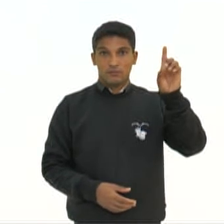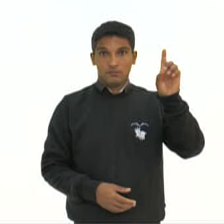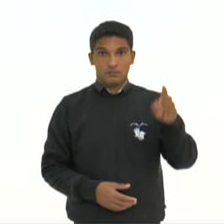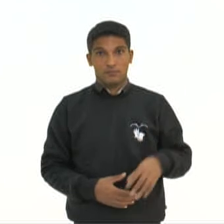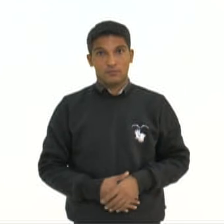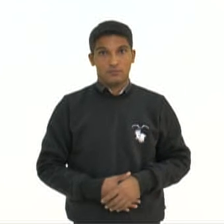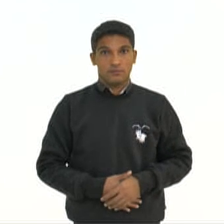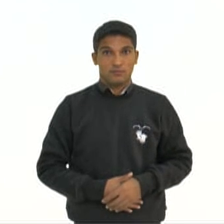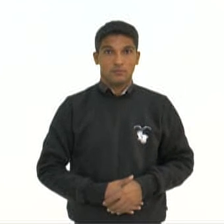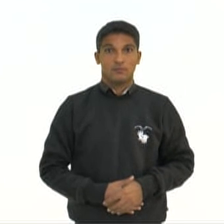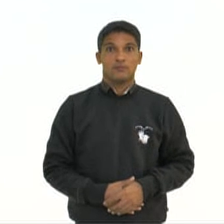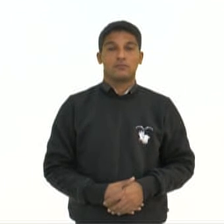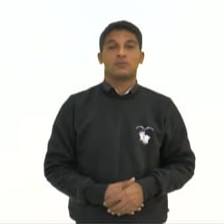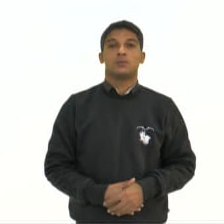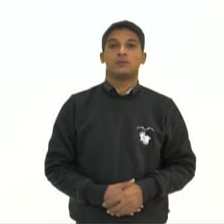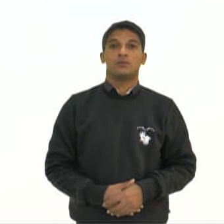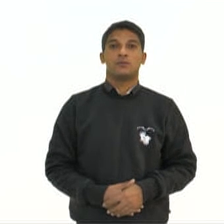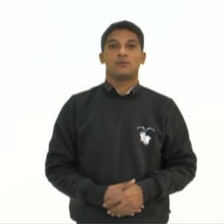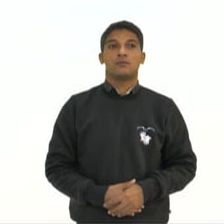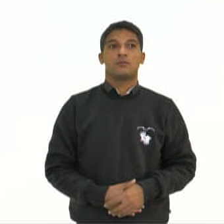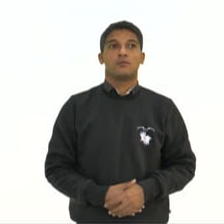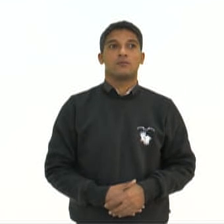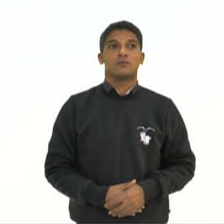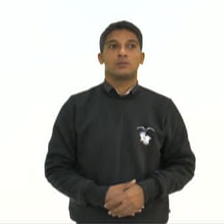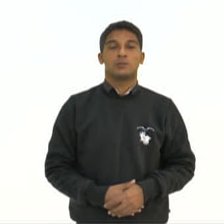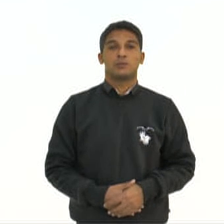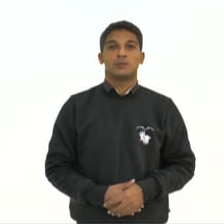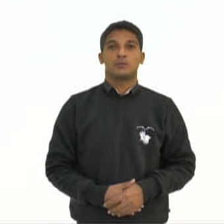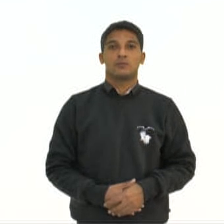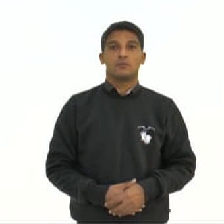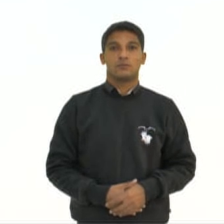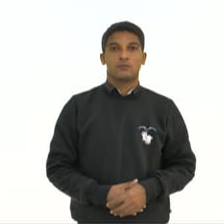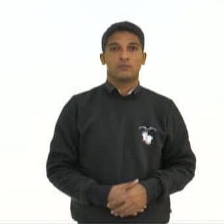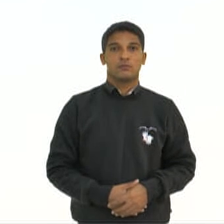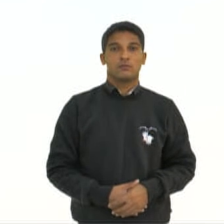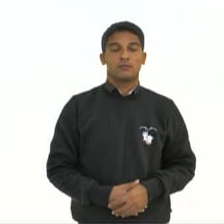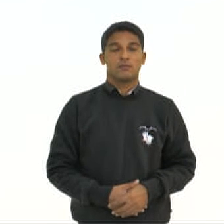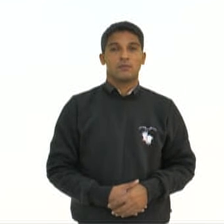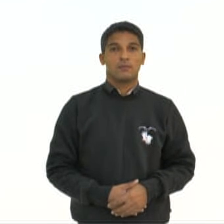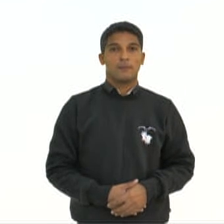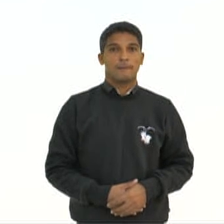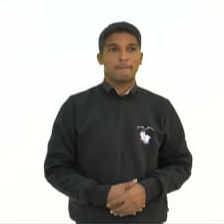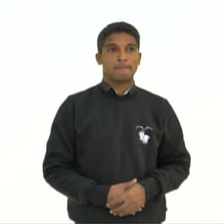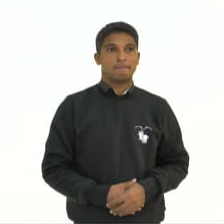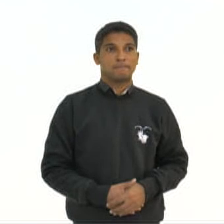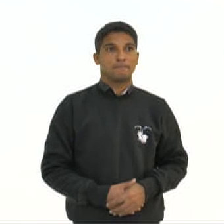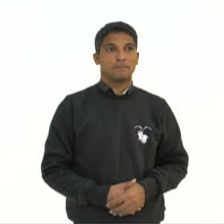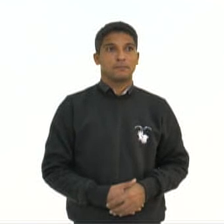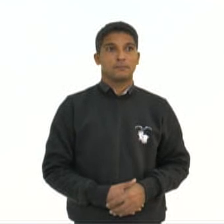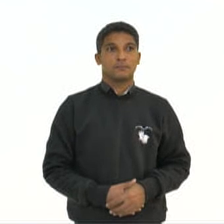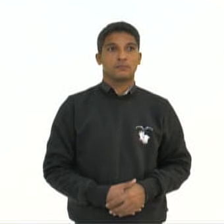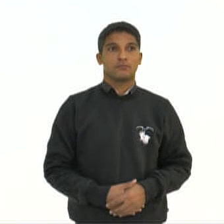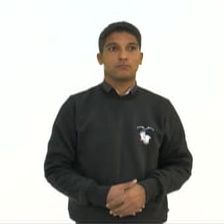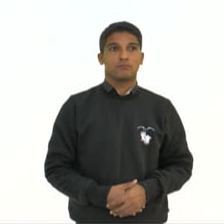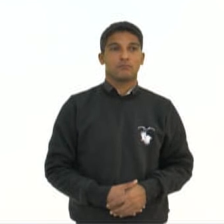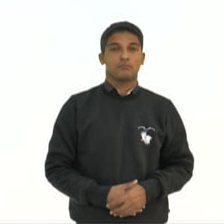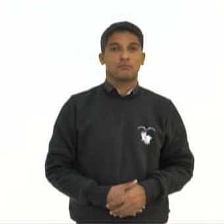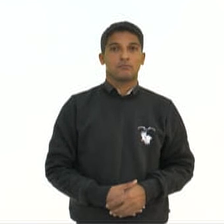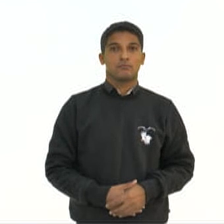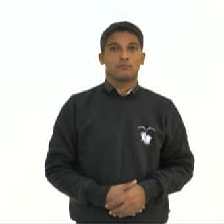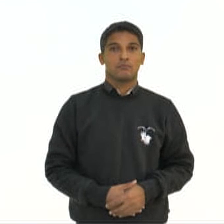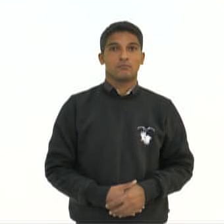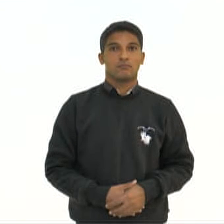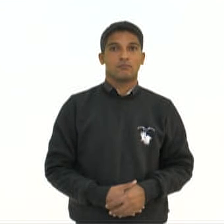D. O movimento islâmico não teve como se expandir para a África subsaariana,